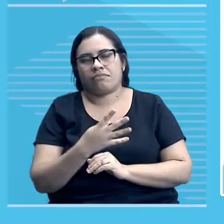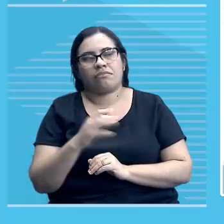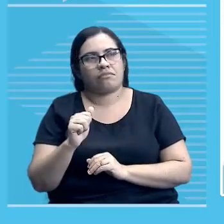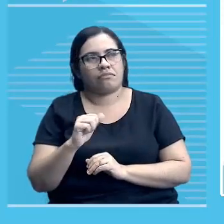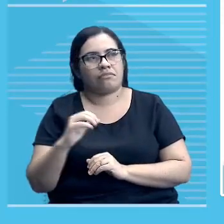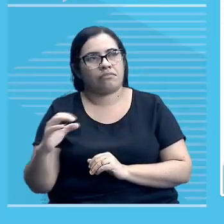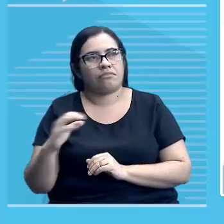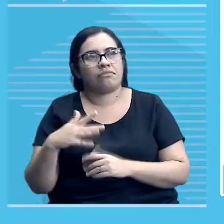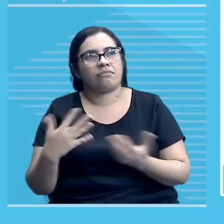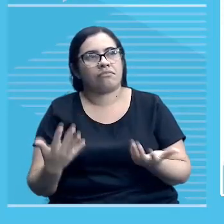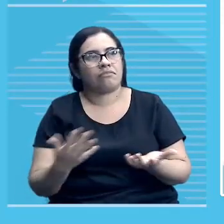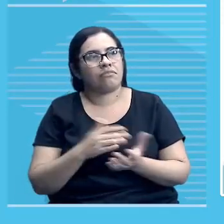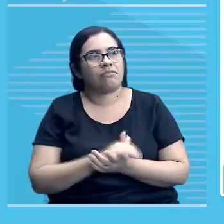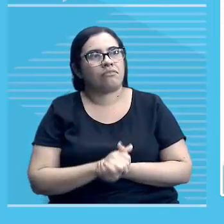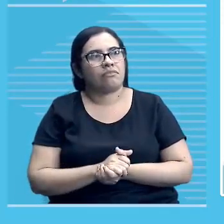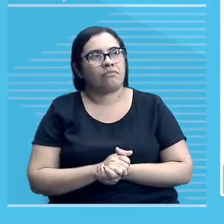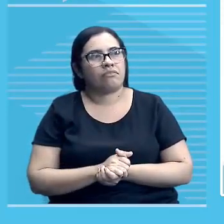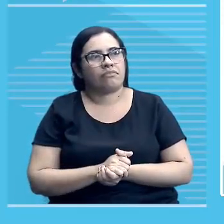Delta